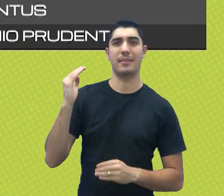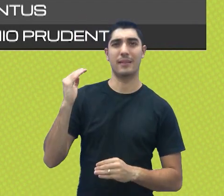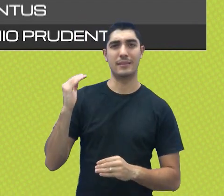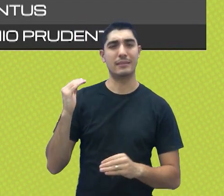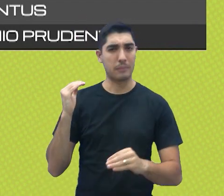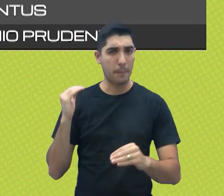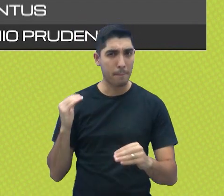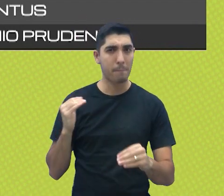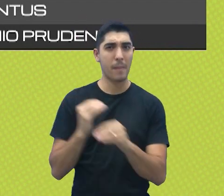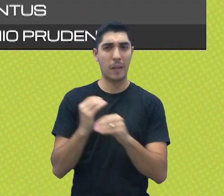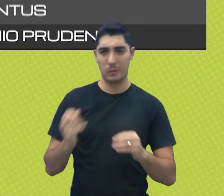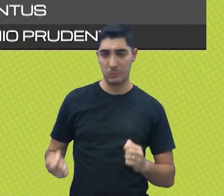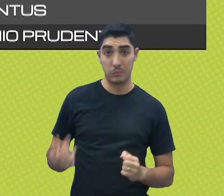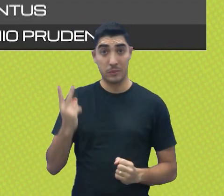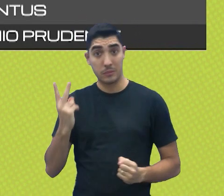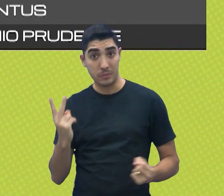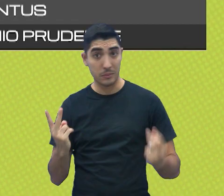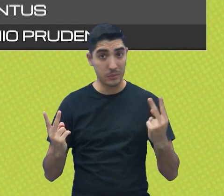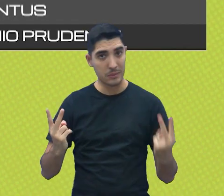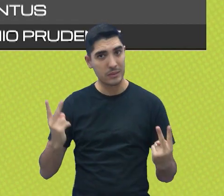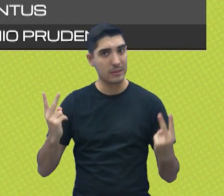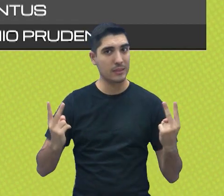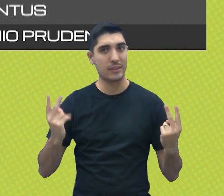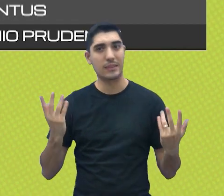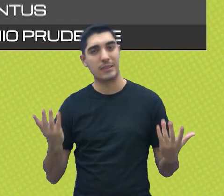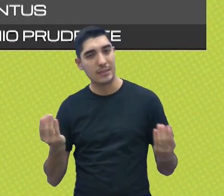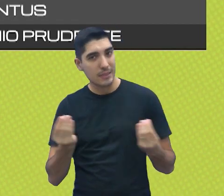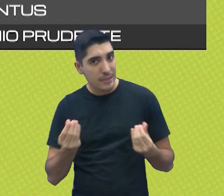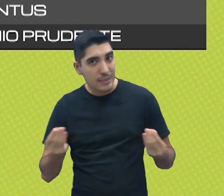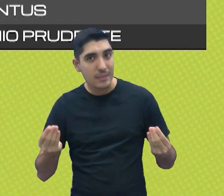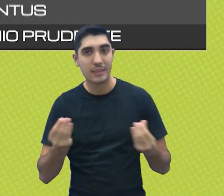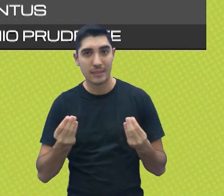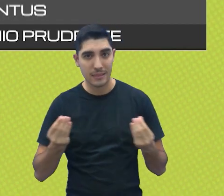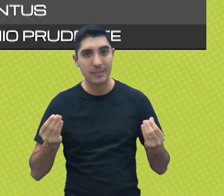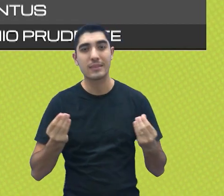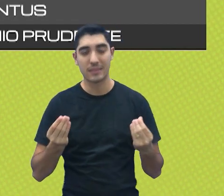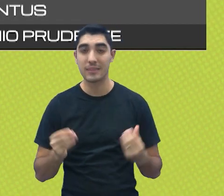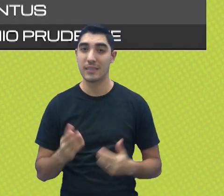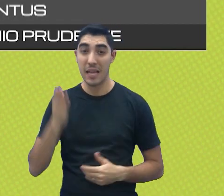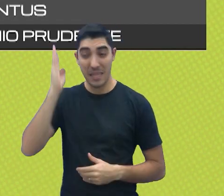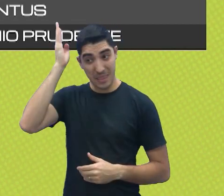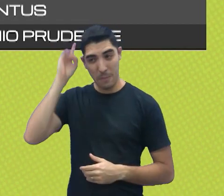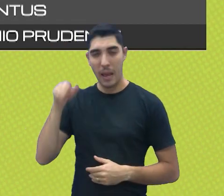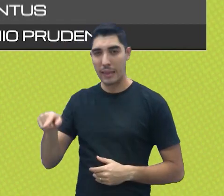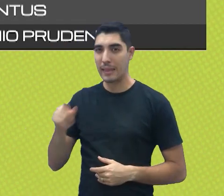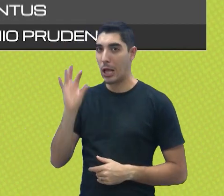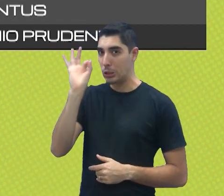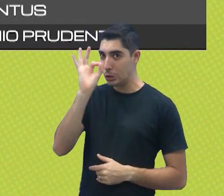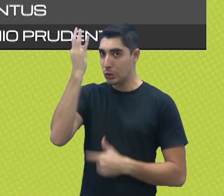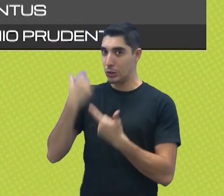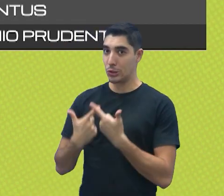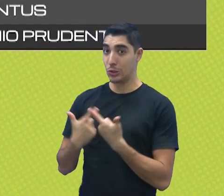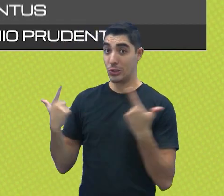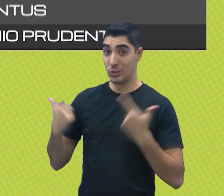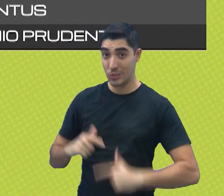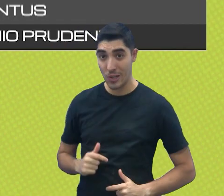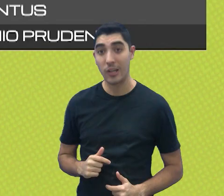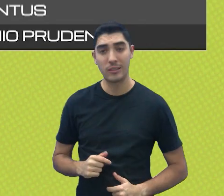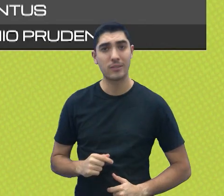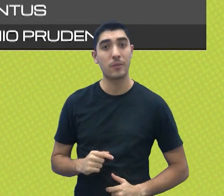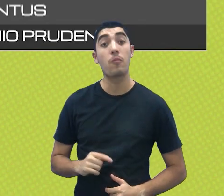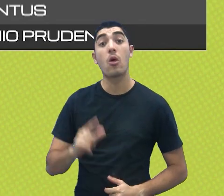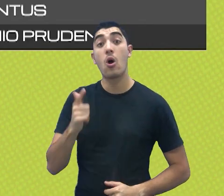do Osasco, do nosso Moacir Júnior lá, 2-2. Ficou de bom tamanho pro Taubaté esse empate aí. Esse jogo aqui foi louco, hein?